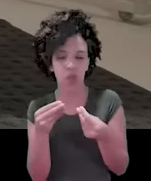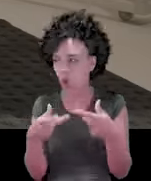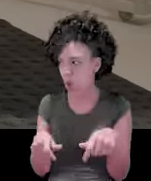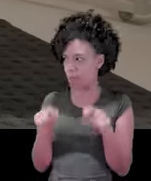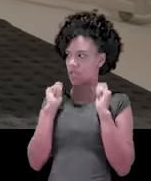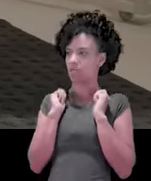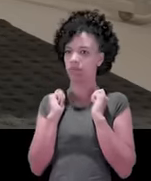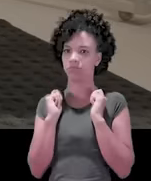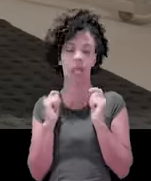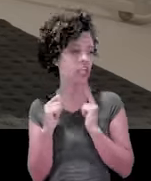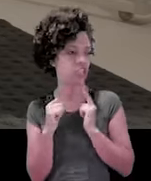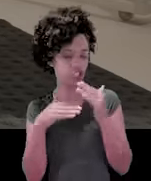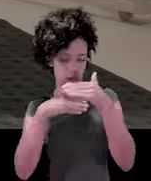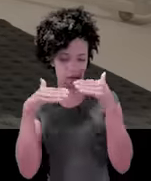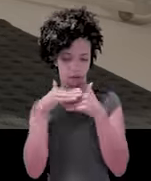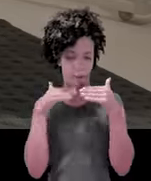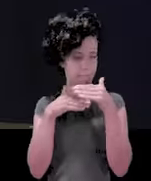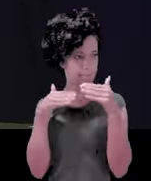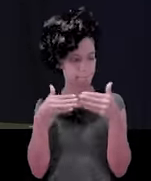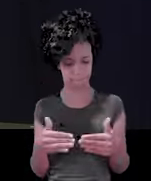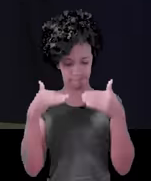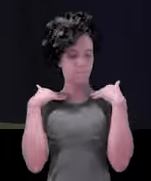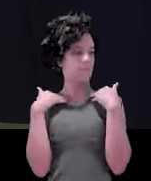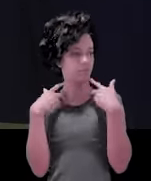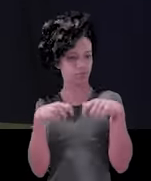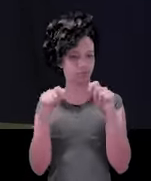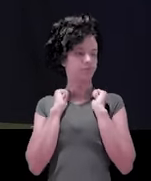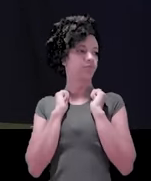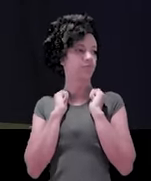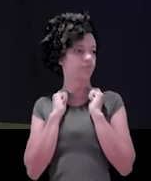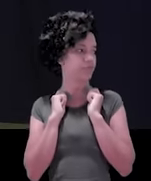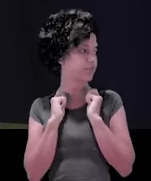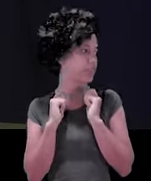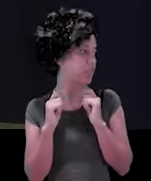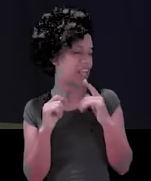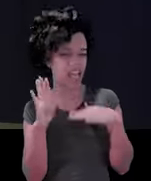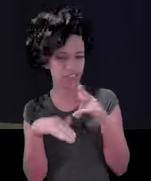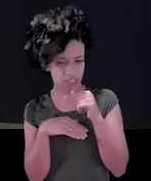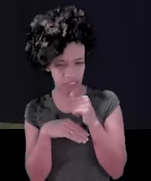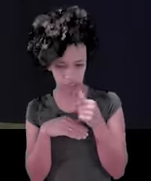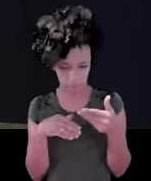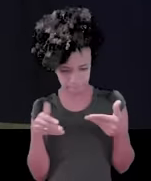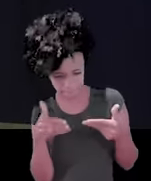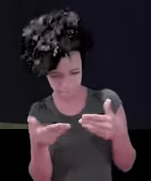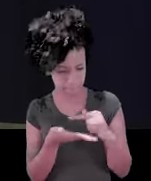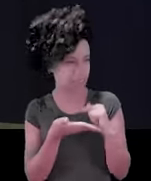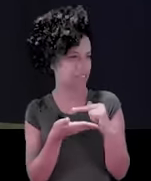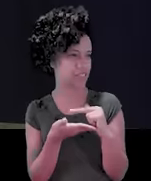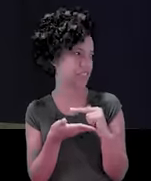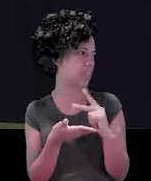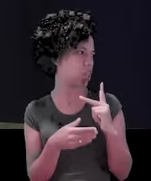no tava as mãos esse ano e vai lá dentro da camisa já vez que me olhava velho dormir assim